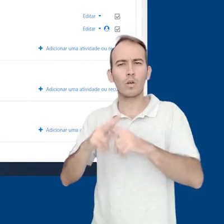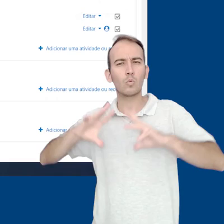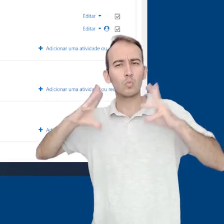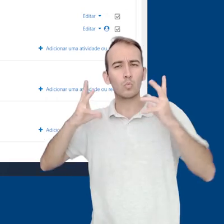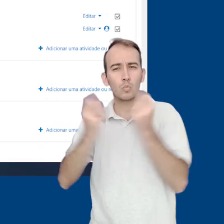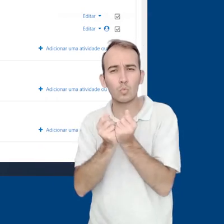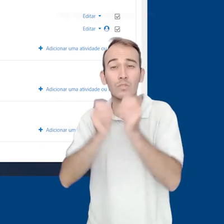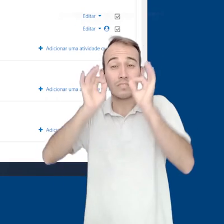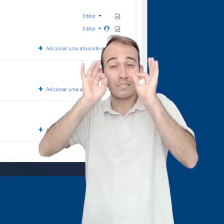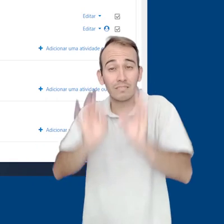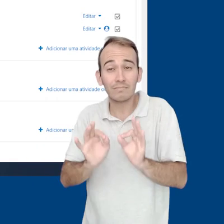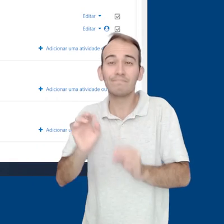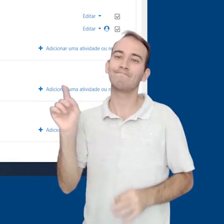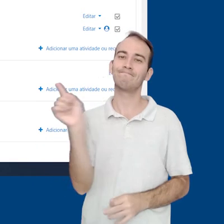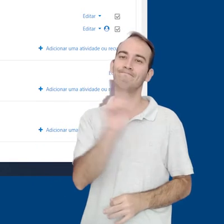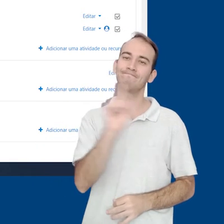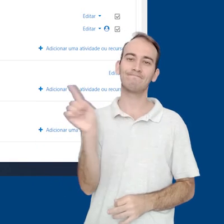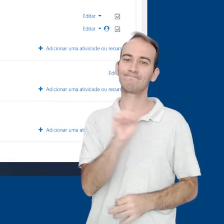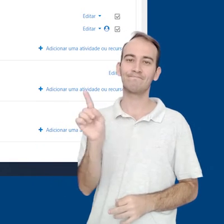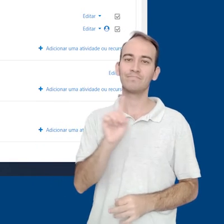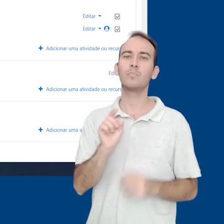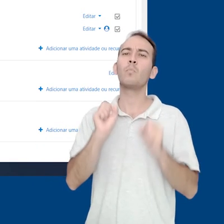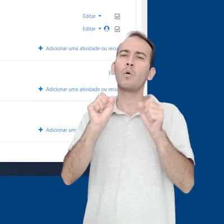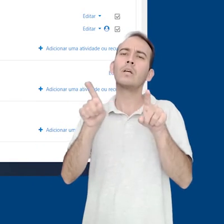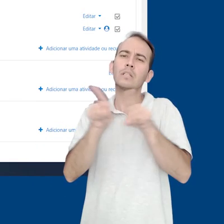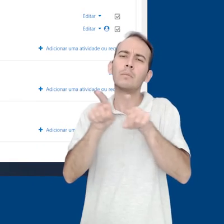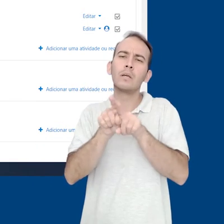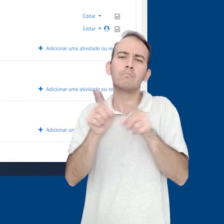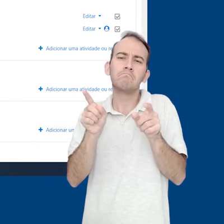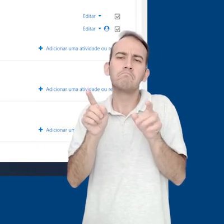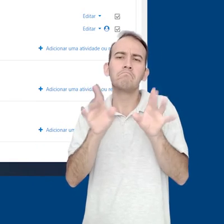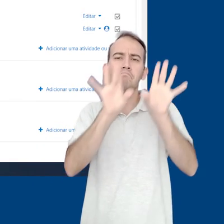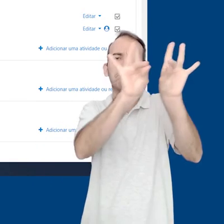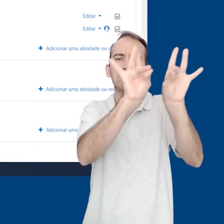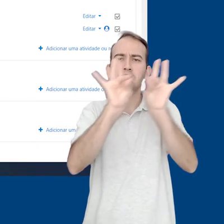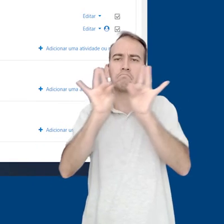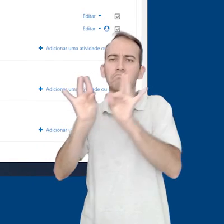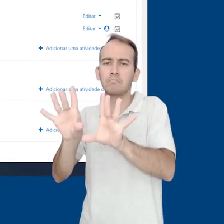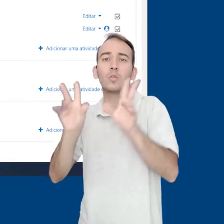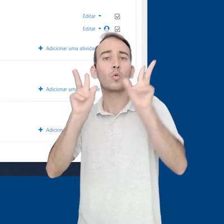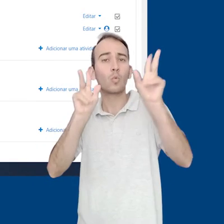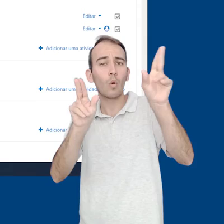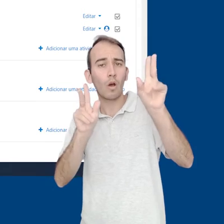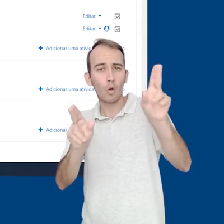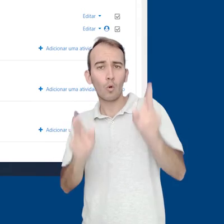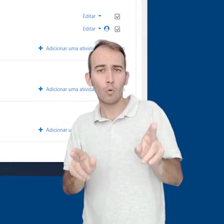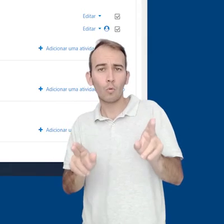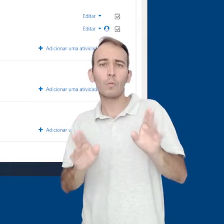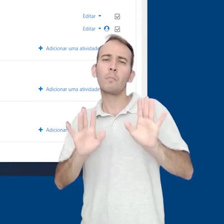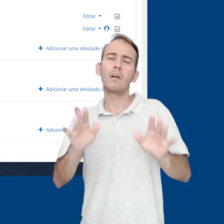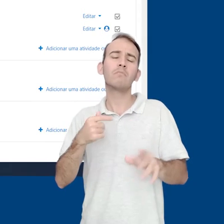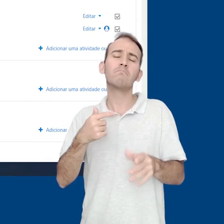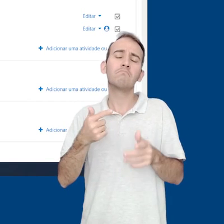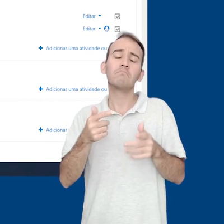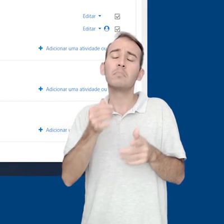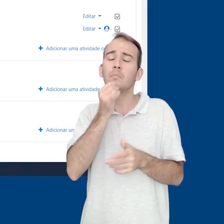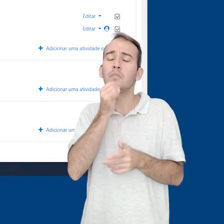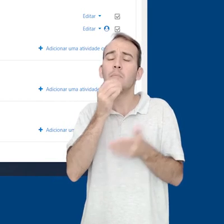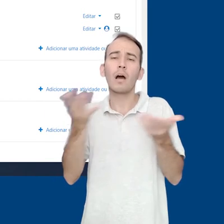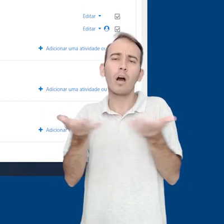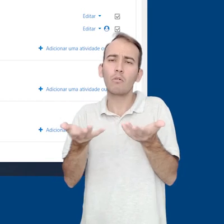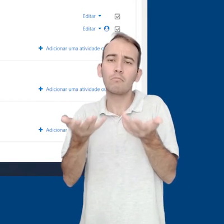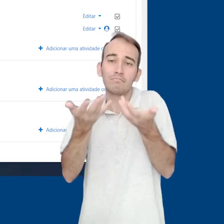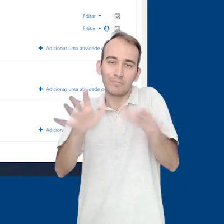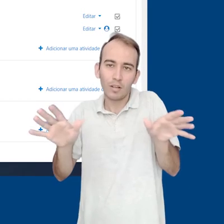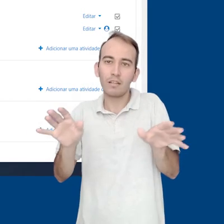você mantém ele oculto. Eu poderia tirar uma cópia desse recurso ou excluí-lo. Eu não quero fazer nenhuma